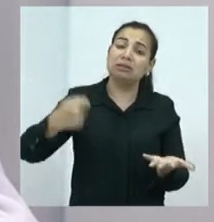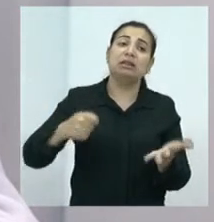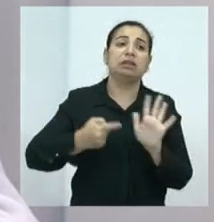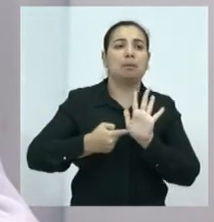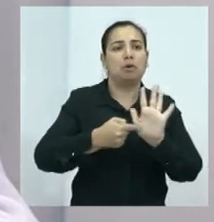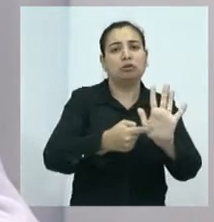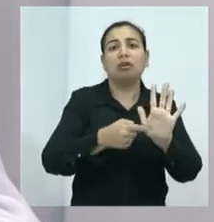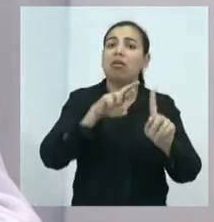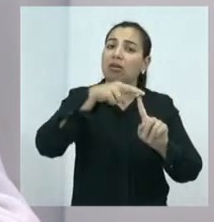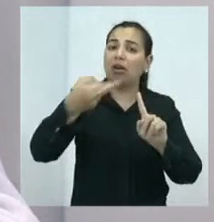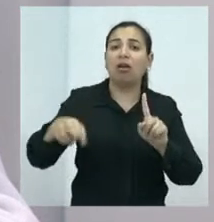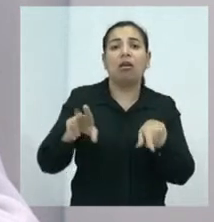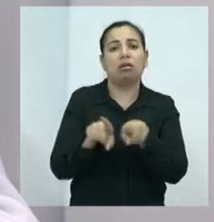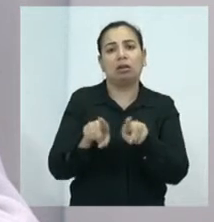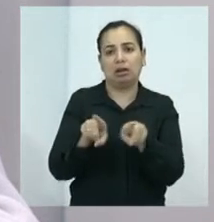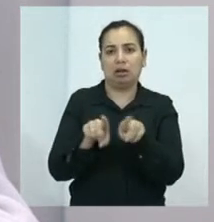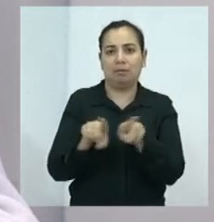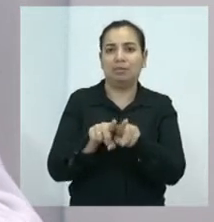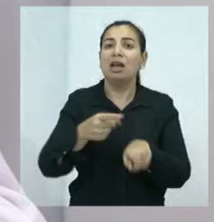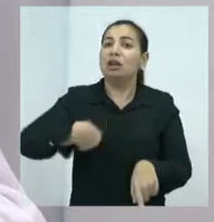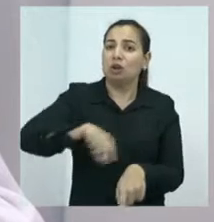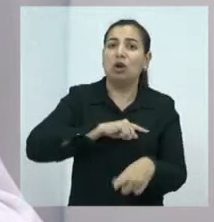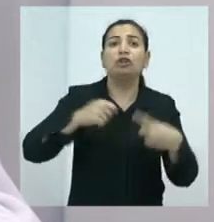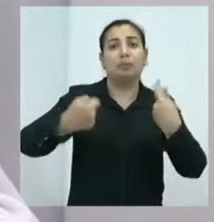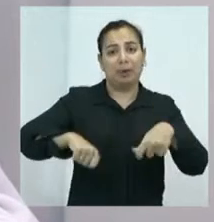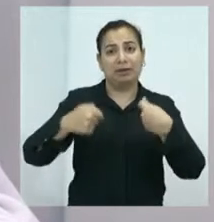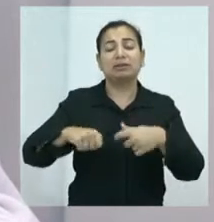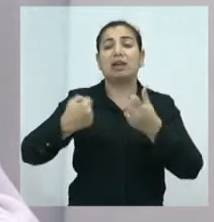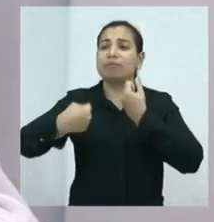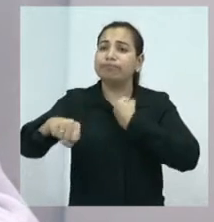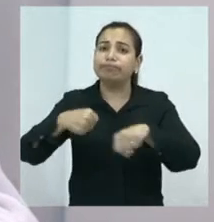fazer, é fazer uma grande discussão sobre o papel da